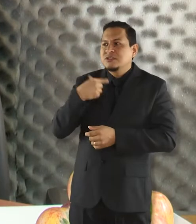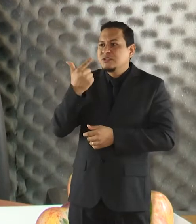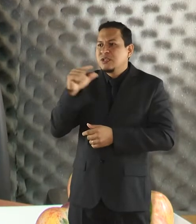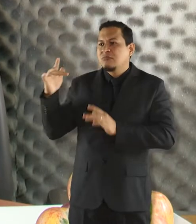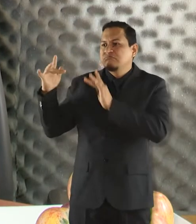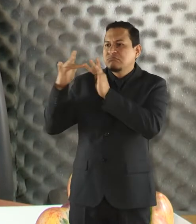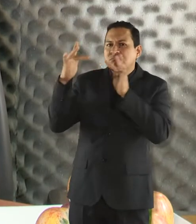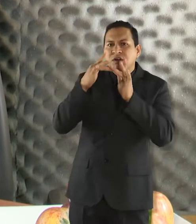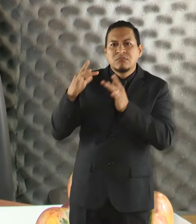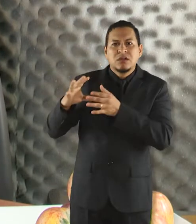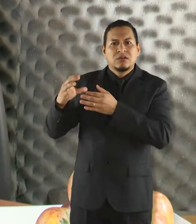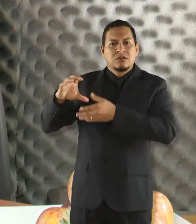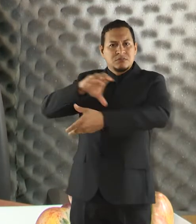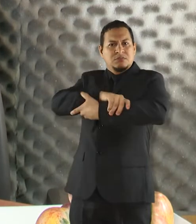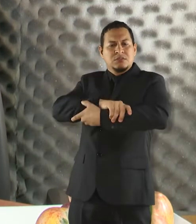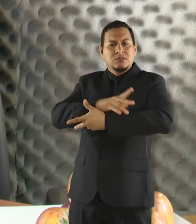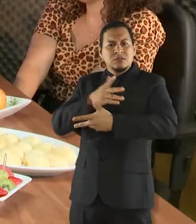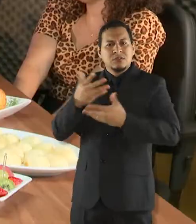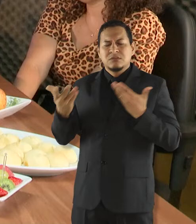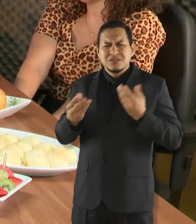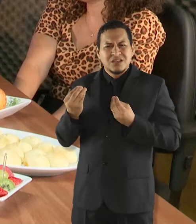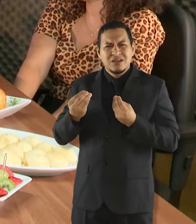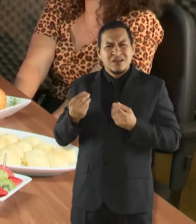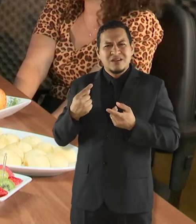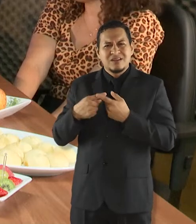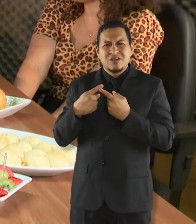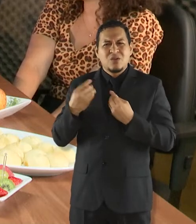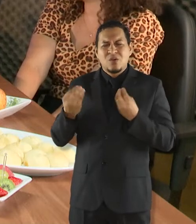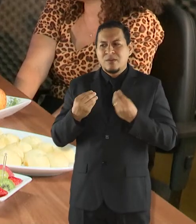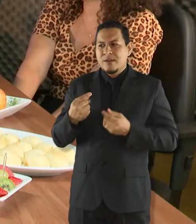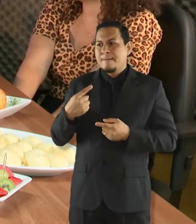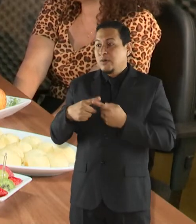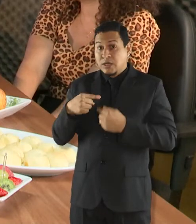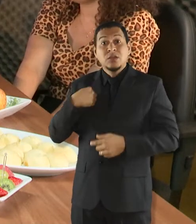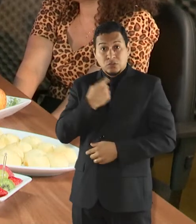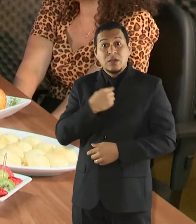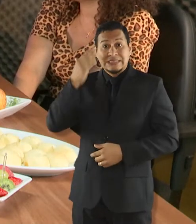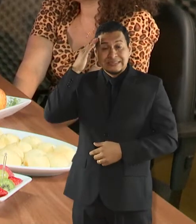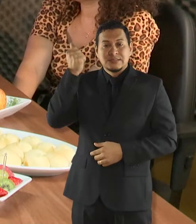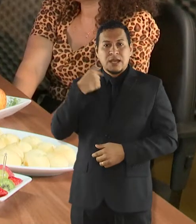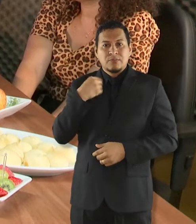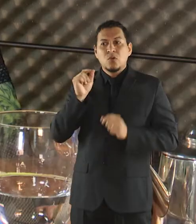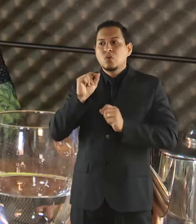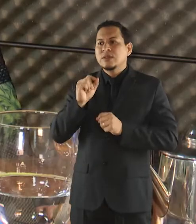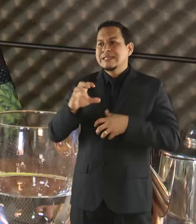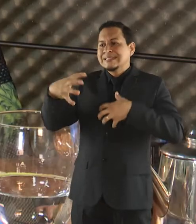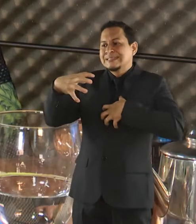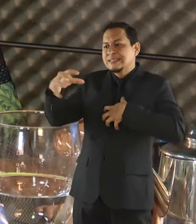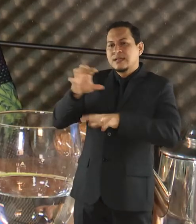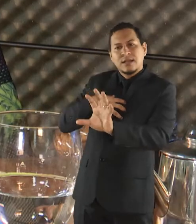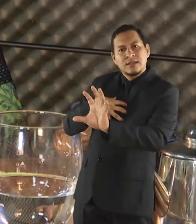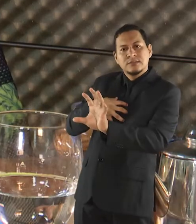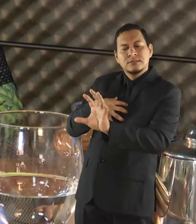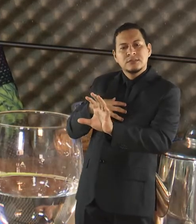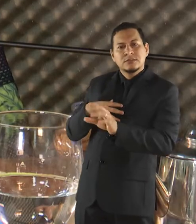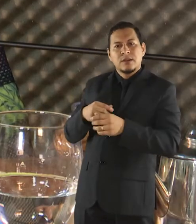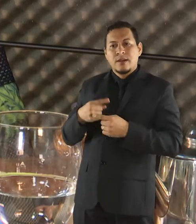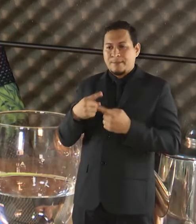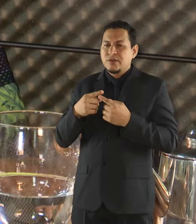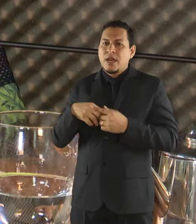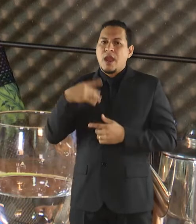entender outras mulheres, né? Porque a gente está na pele de uma mulher, né? Eu A costumo gente sabe dizer quais que, são as nossas dificuldades. Eu digo que mulheres odeiam outras